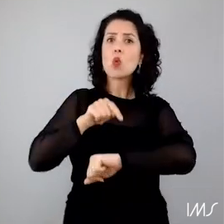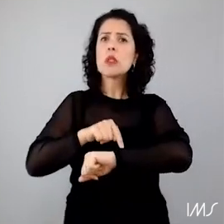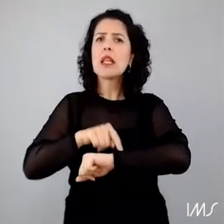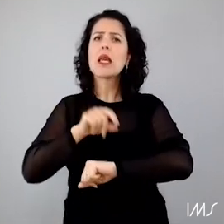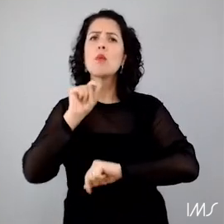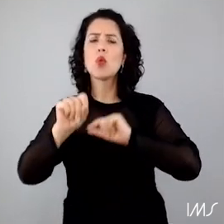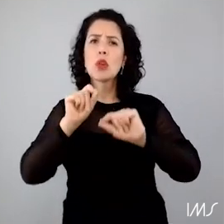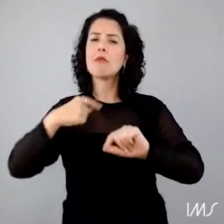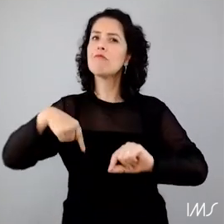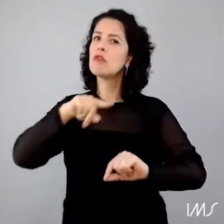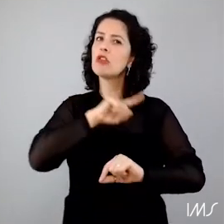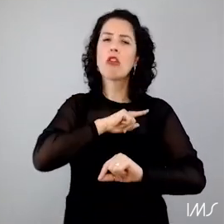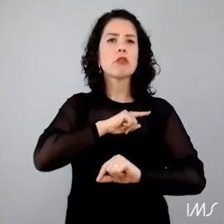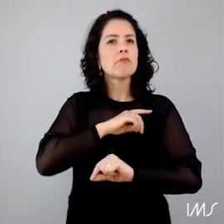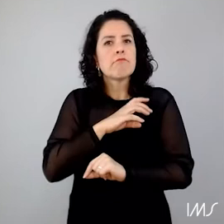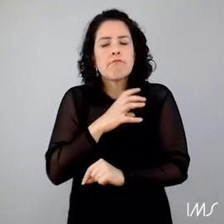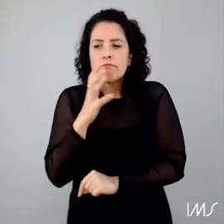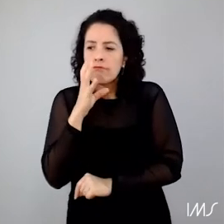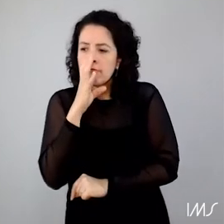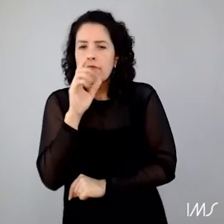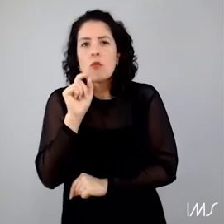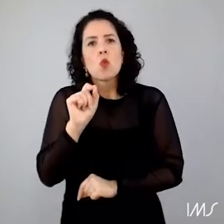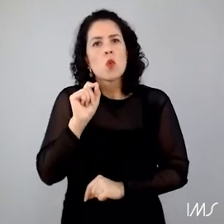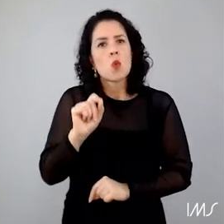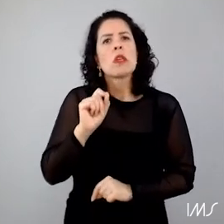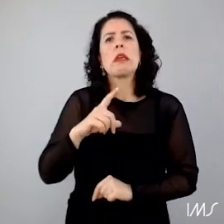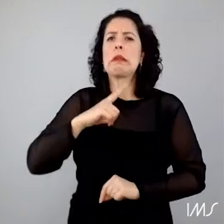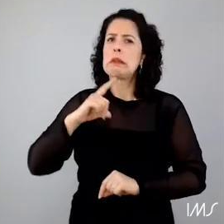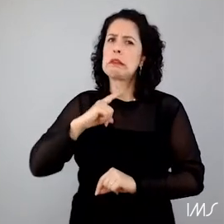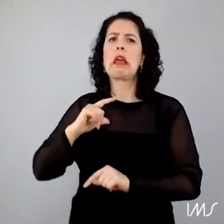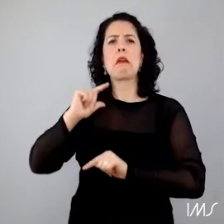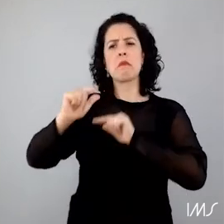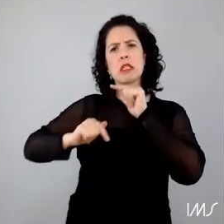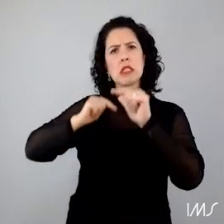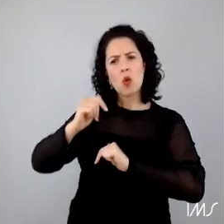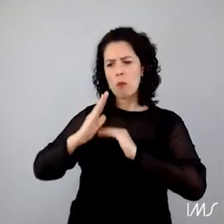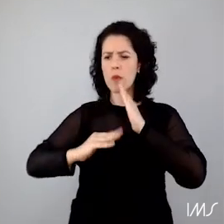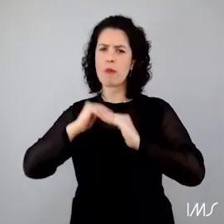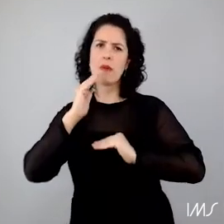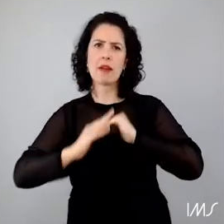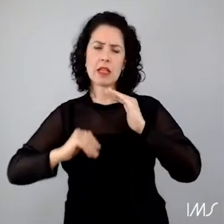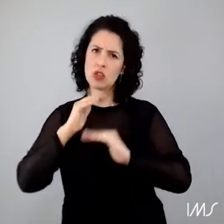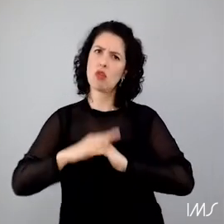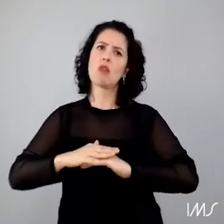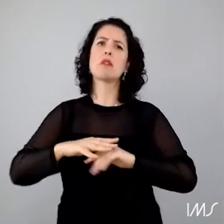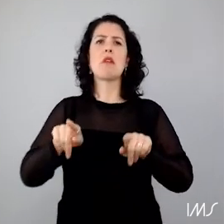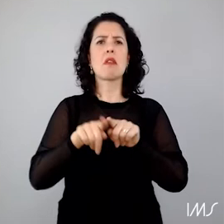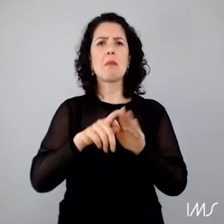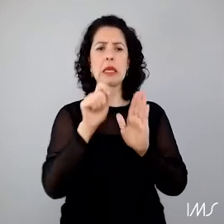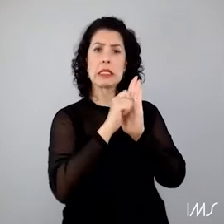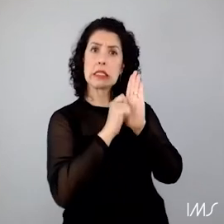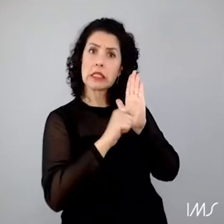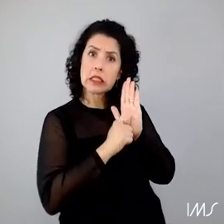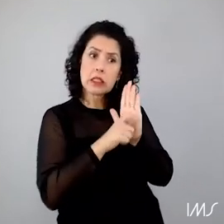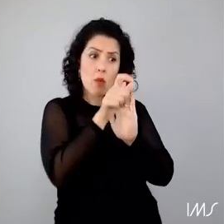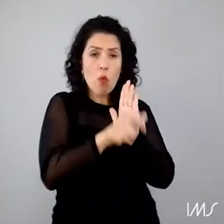que é surpreendente que uma densidade de ações e atividades como estas descritas